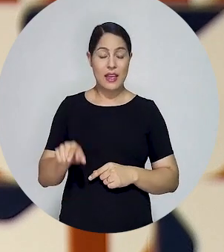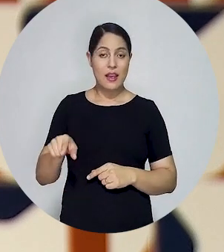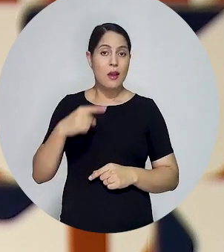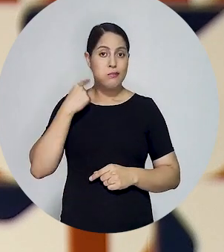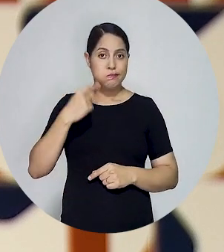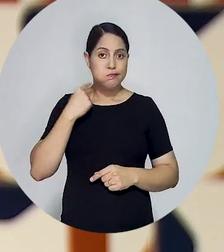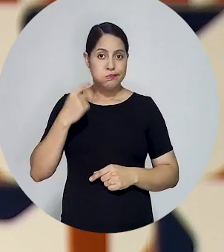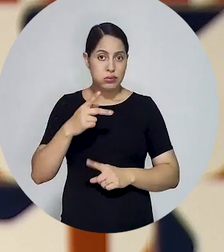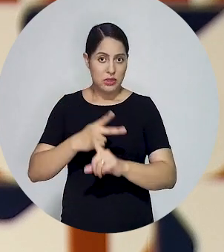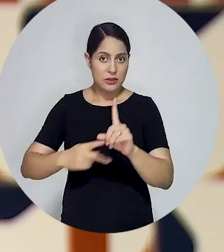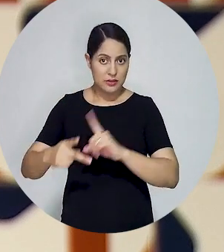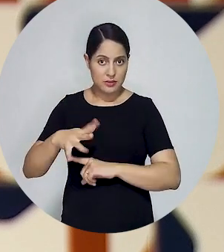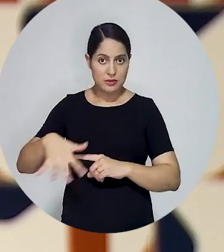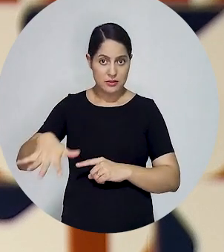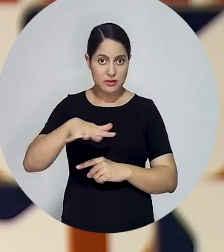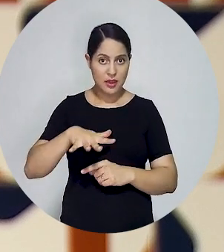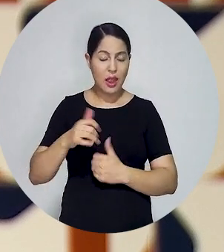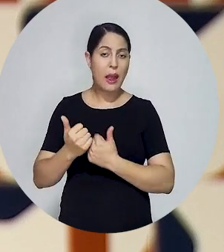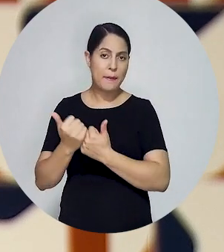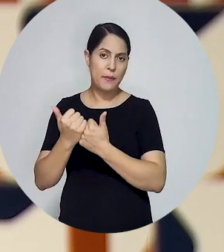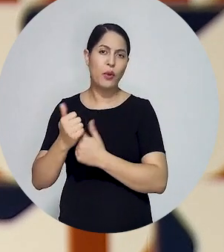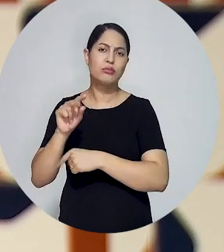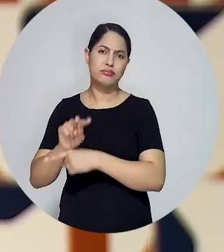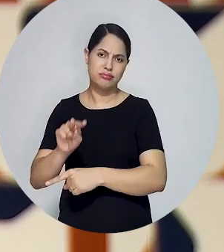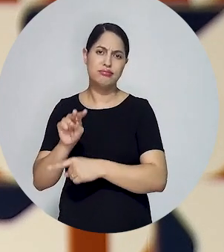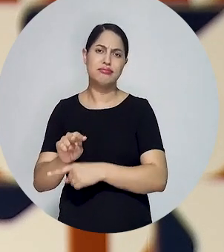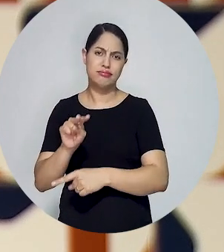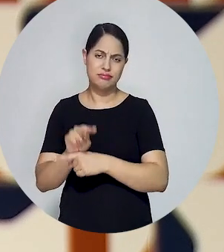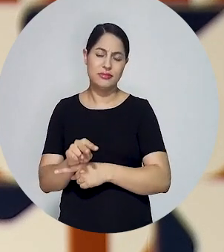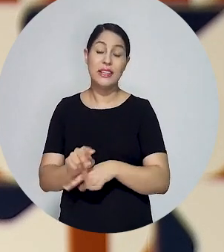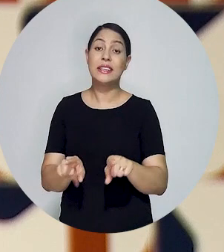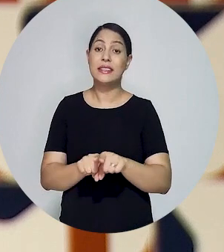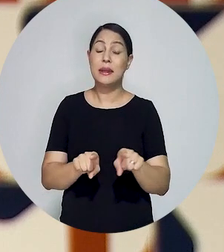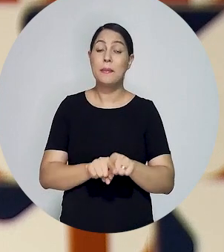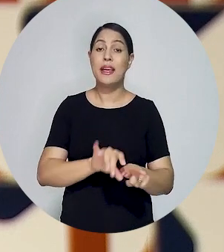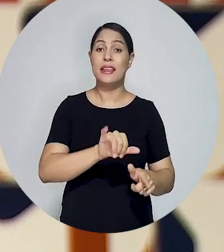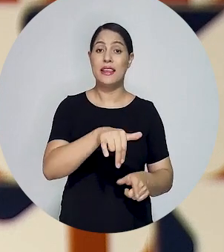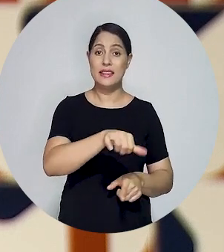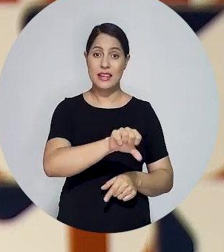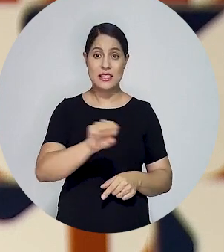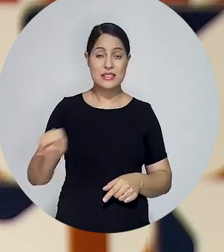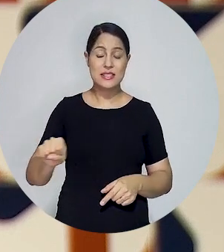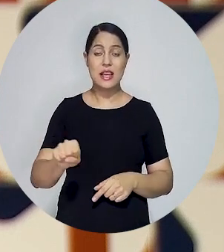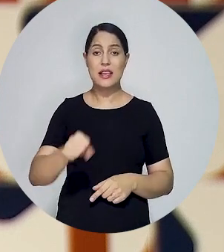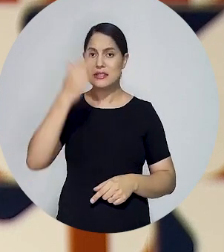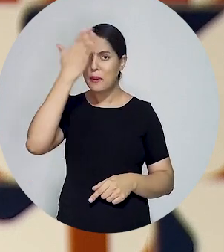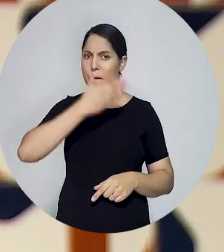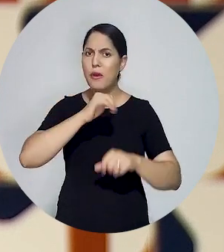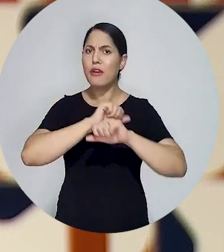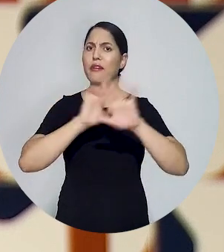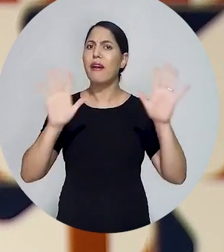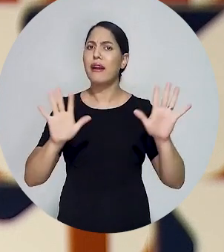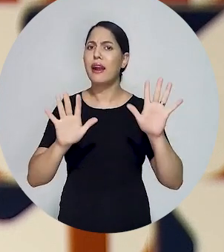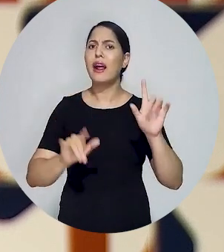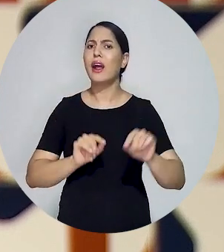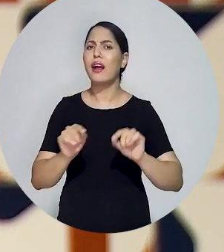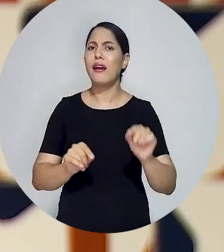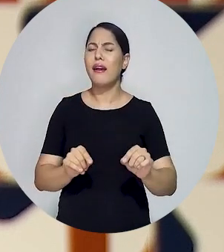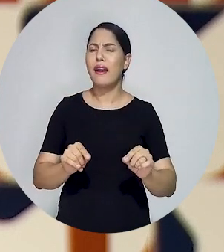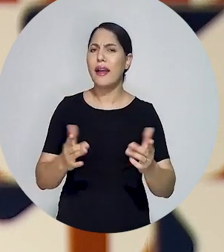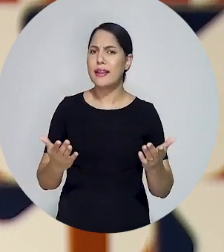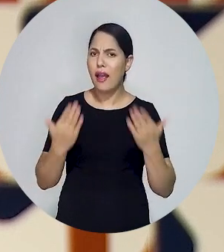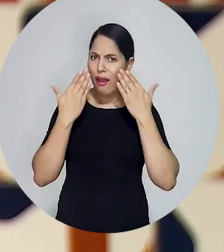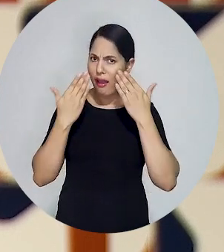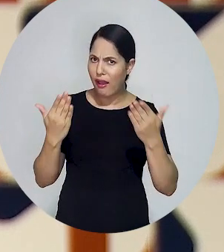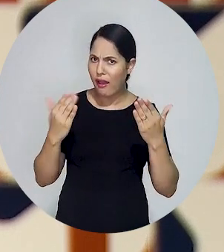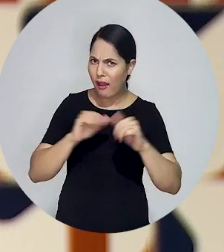somente os advogados previdenciaristas, mas toda a classe da advocacia, bem como os segurados do INSS, a comprovar por meio de